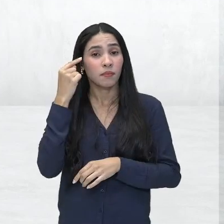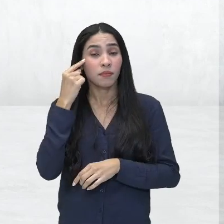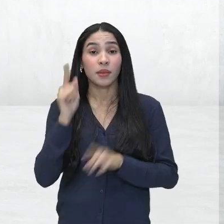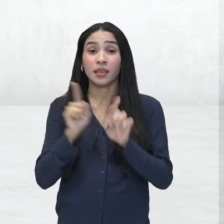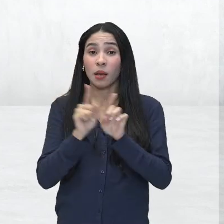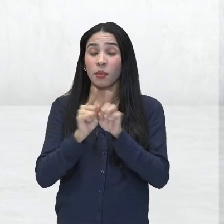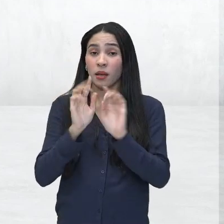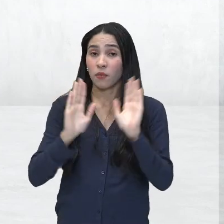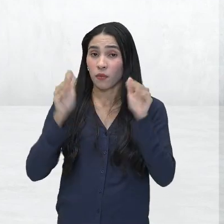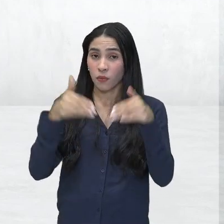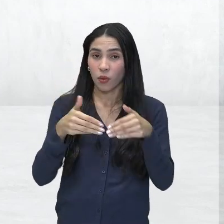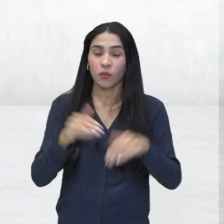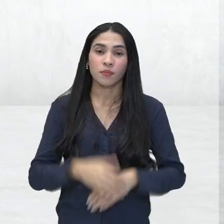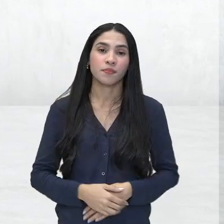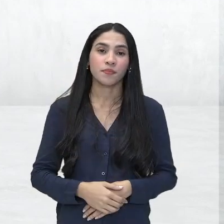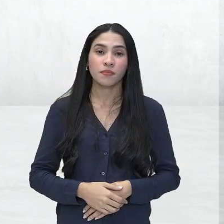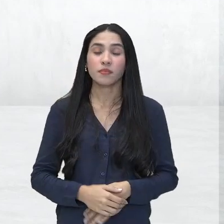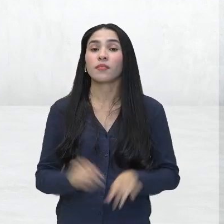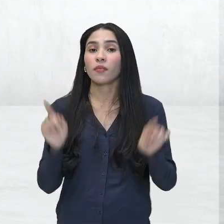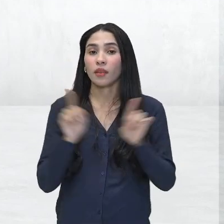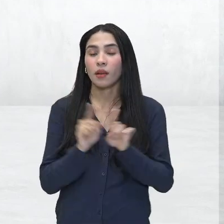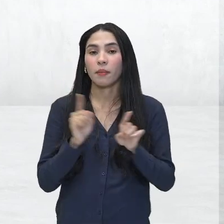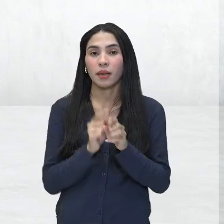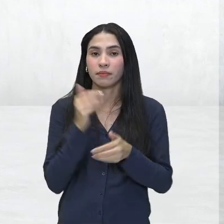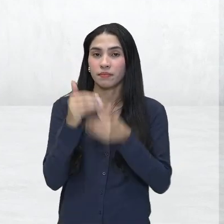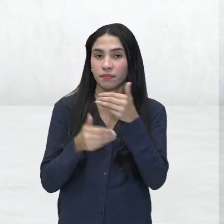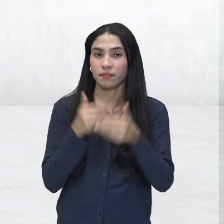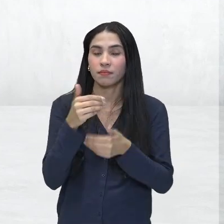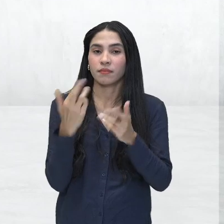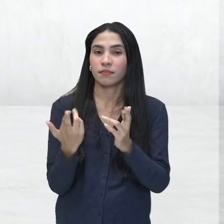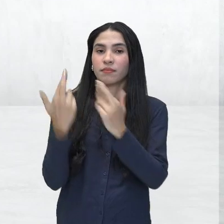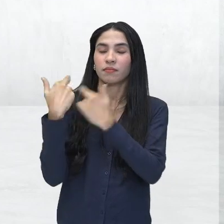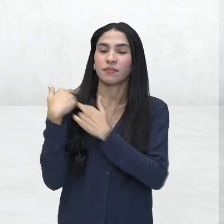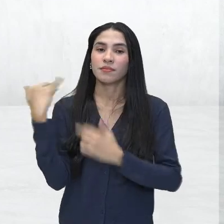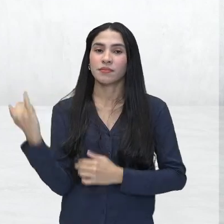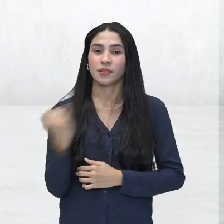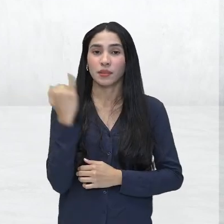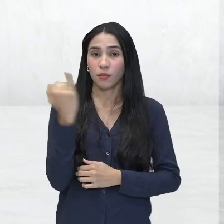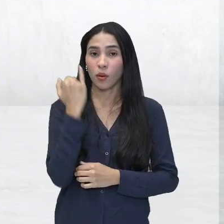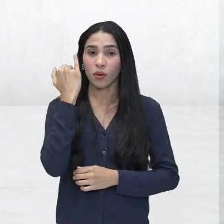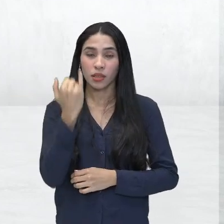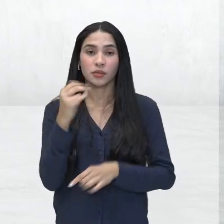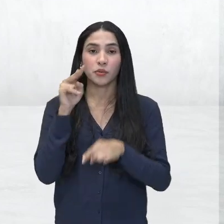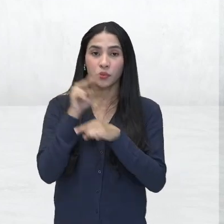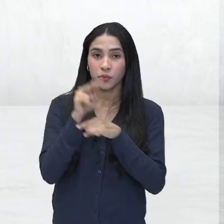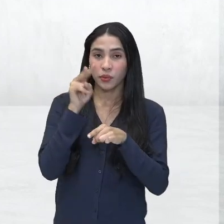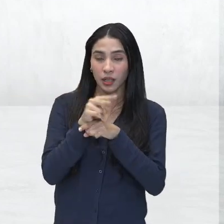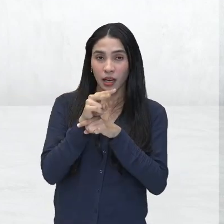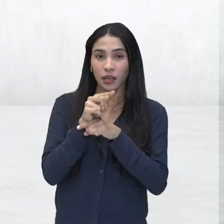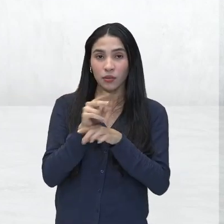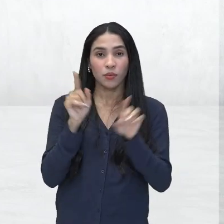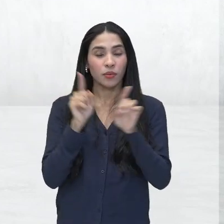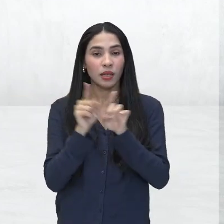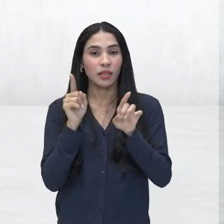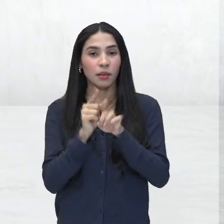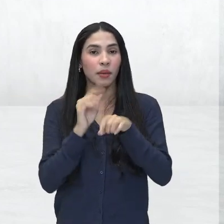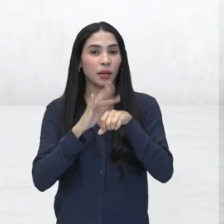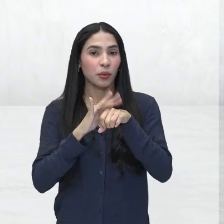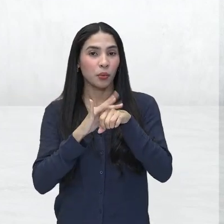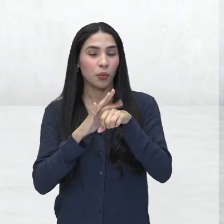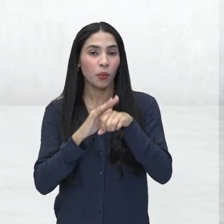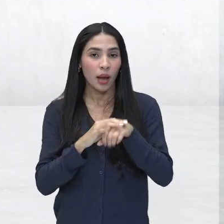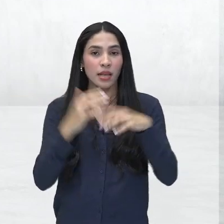foco. Além disso, ela desempenha um papel crucial na prevenção e tratamento de